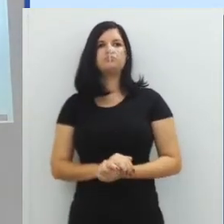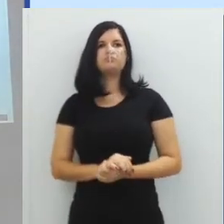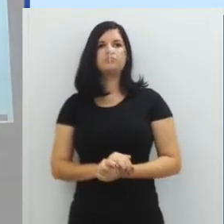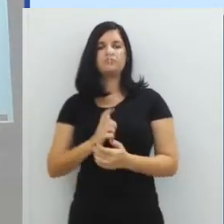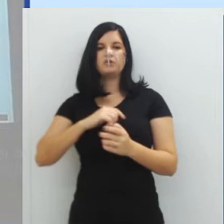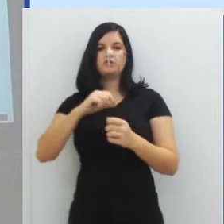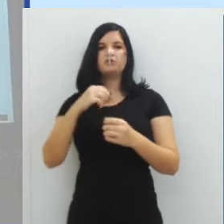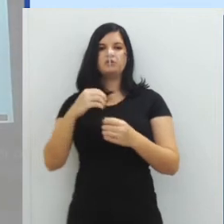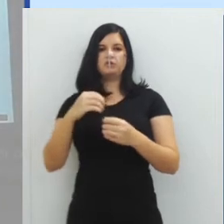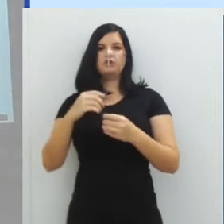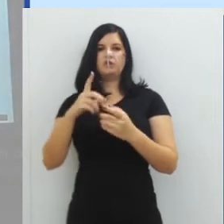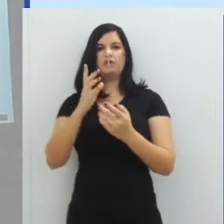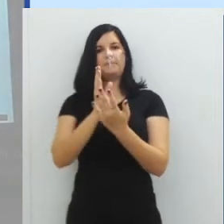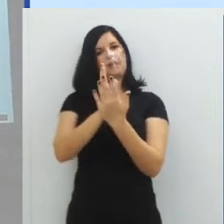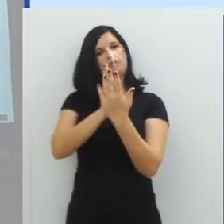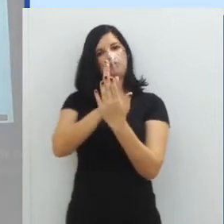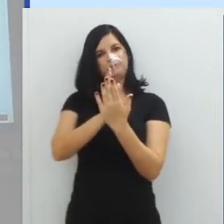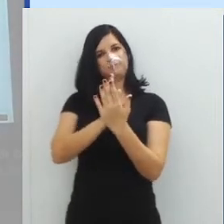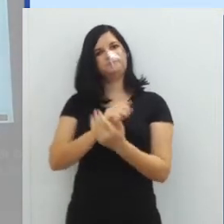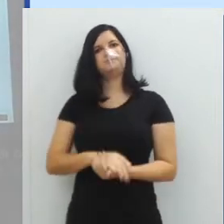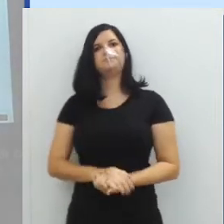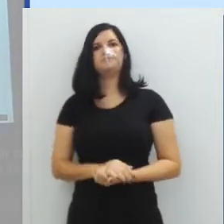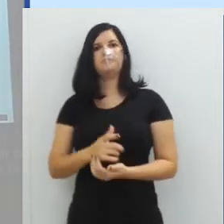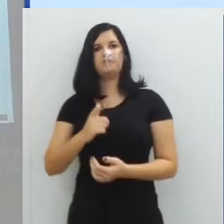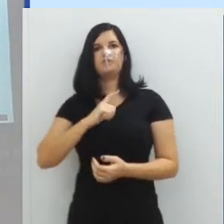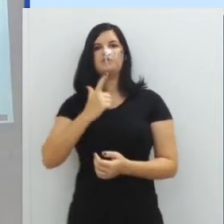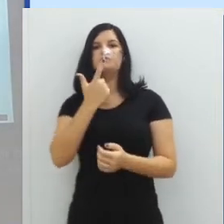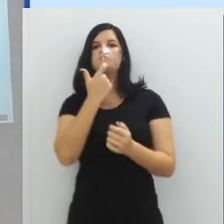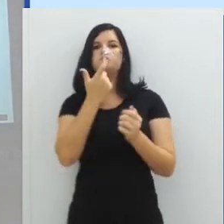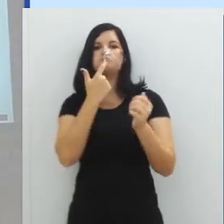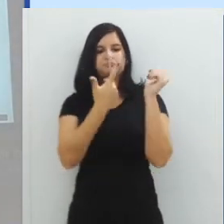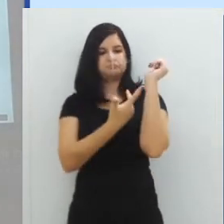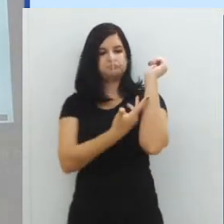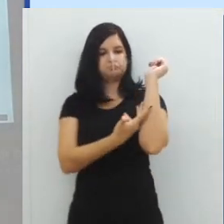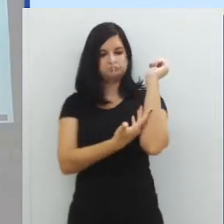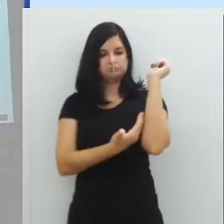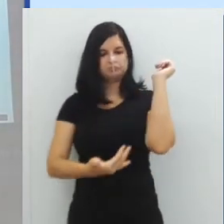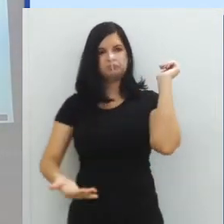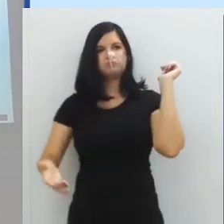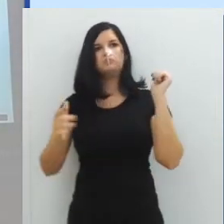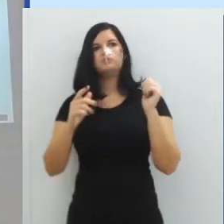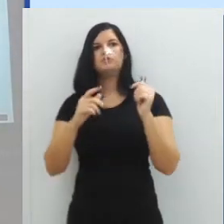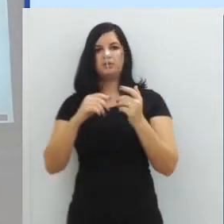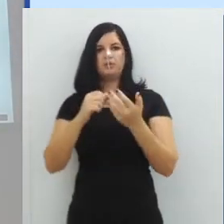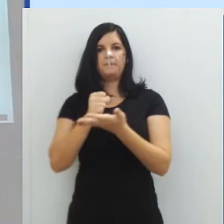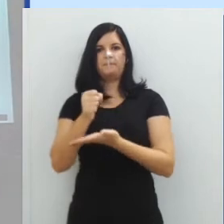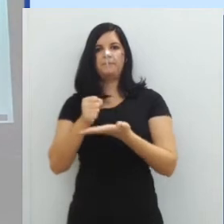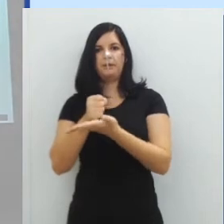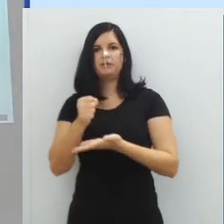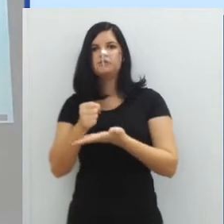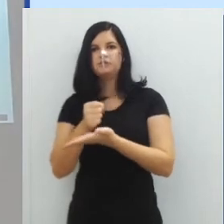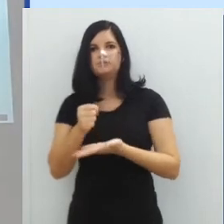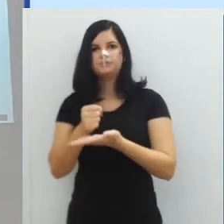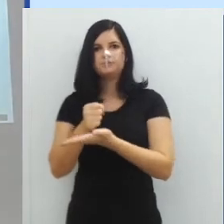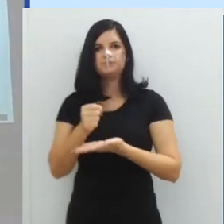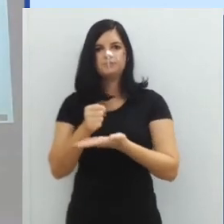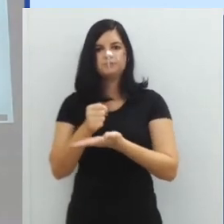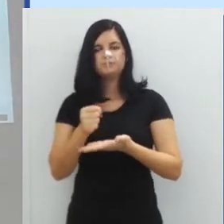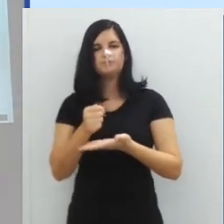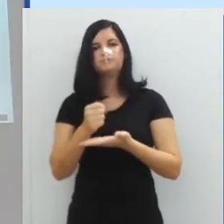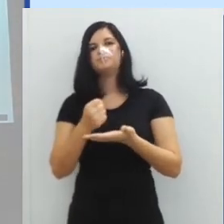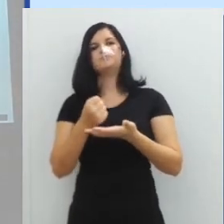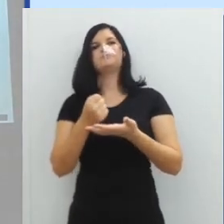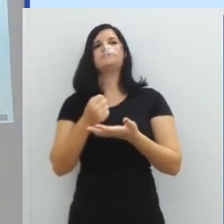uma substância mais neutra. Aí a gente tem o sangue, quanto o sangue básico, o sangue está mais básico do que